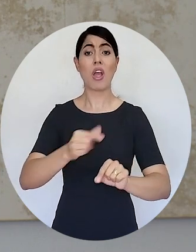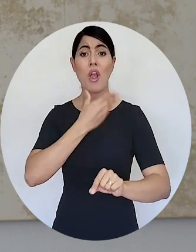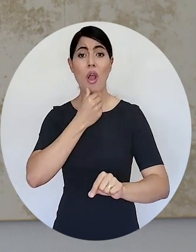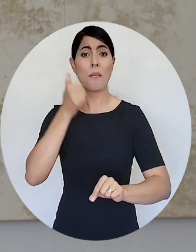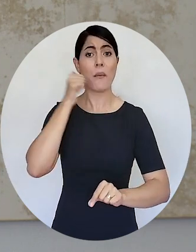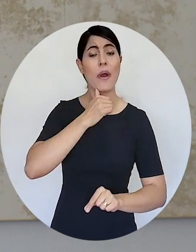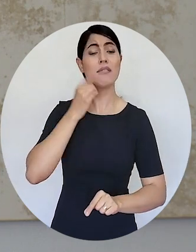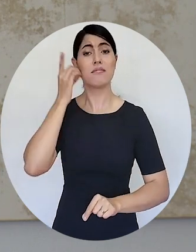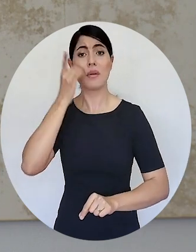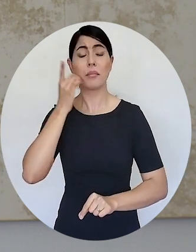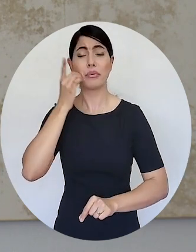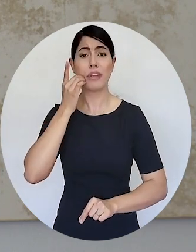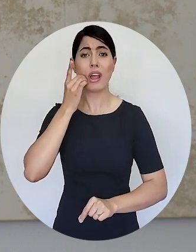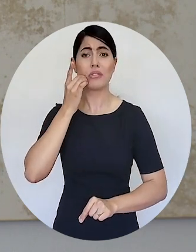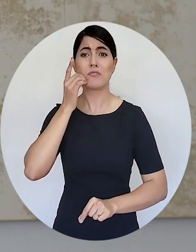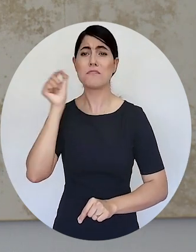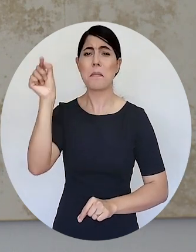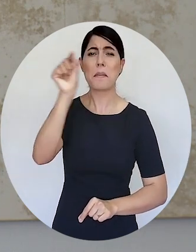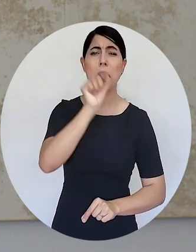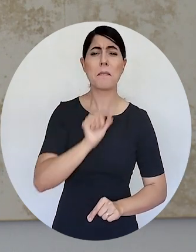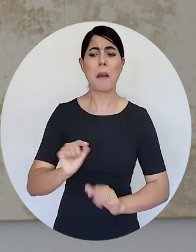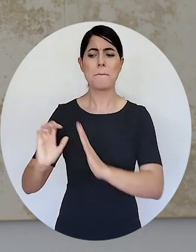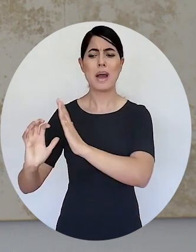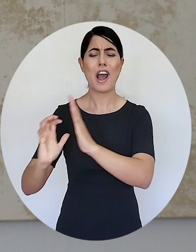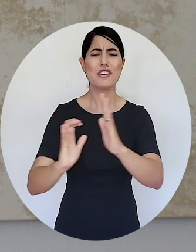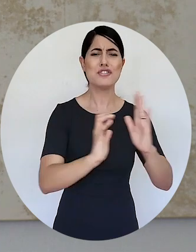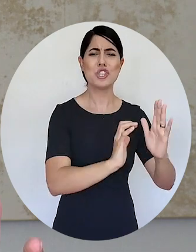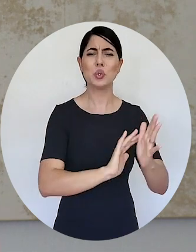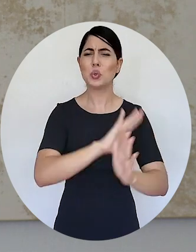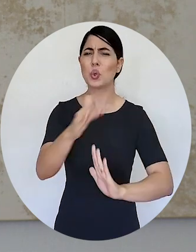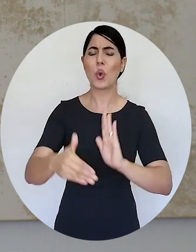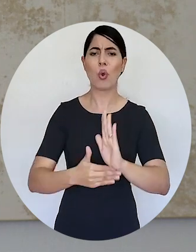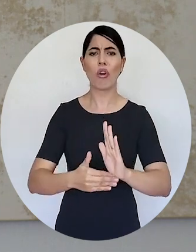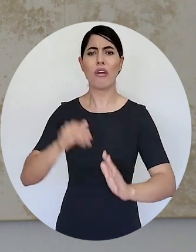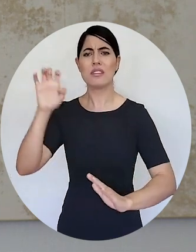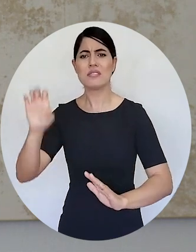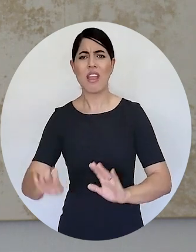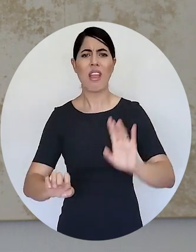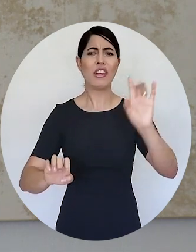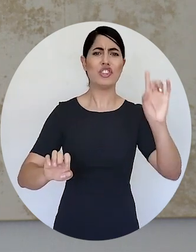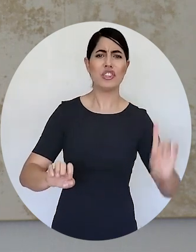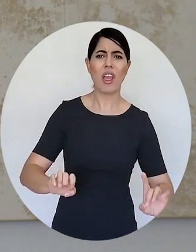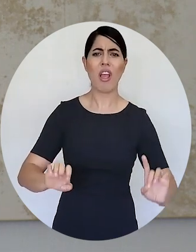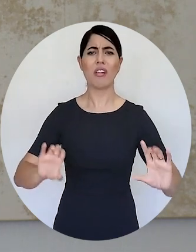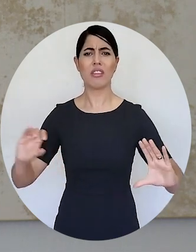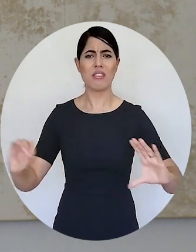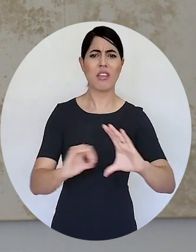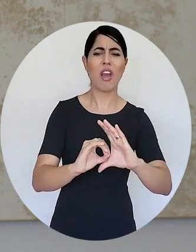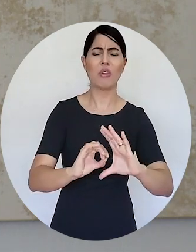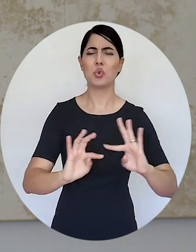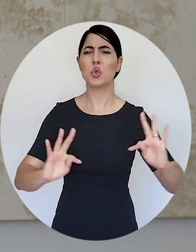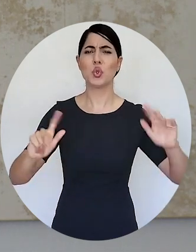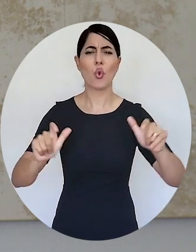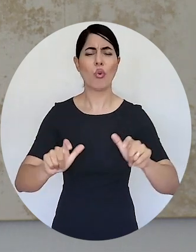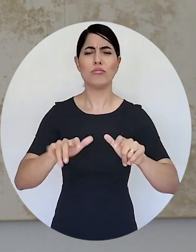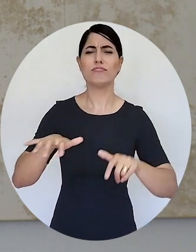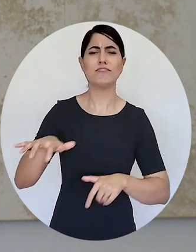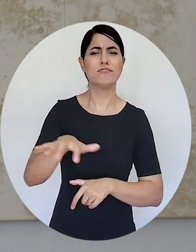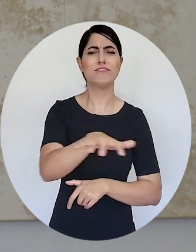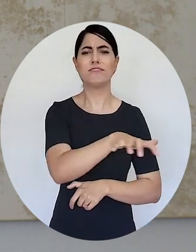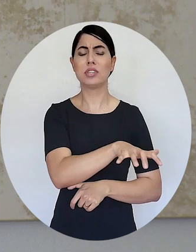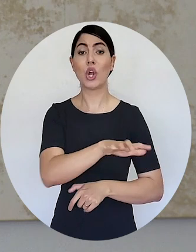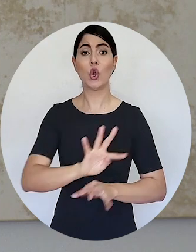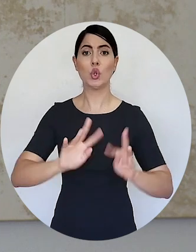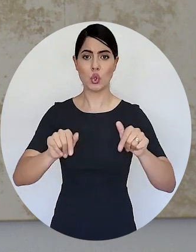integrada por deputados de todos os partidos, eu digo isso sempre, desde da esquerda à direita, passando pelo